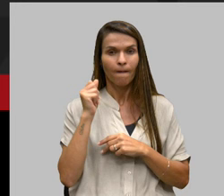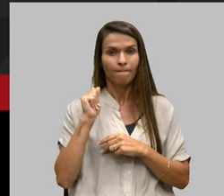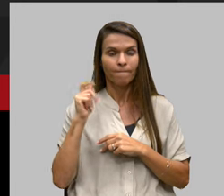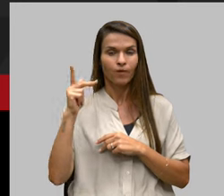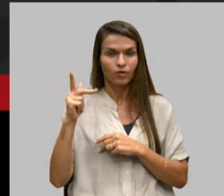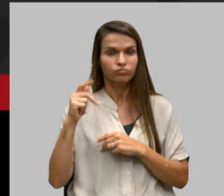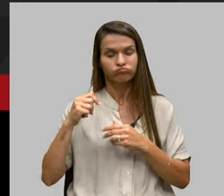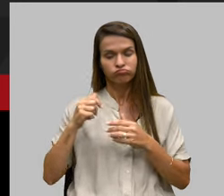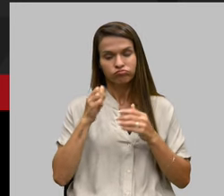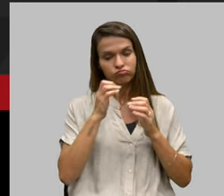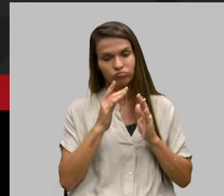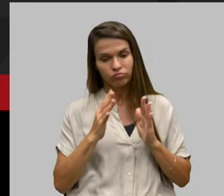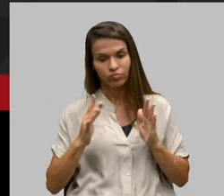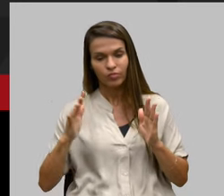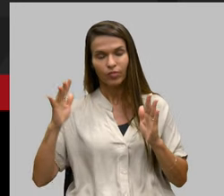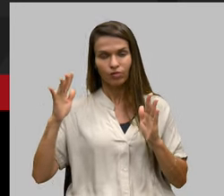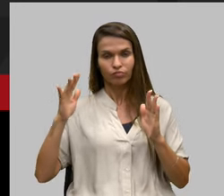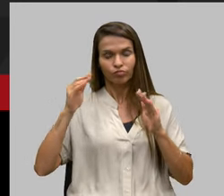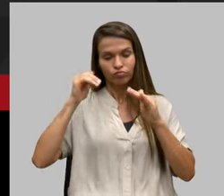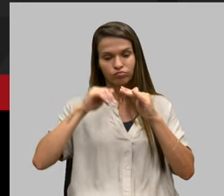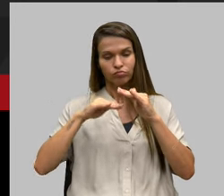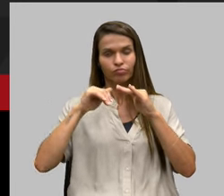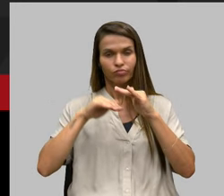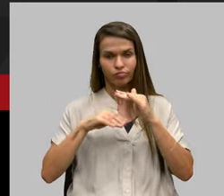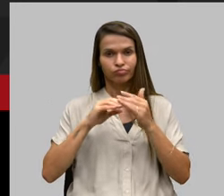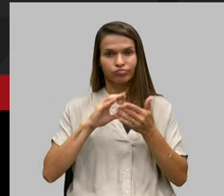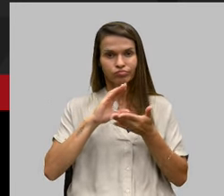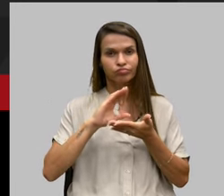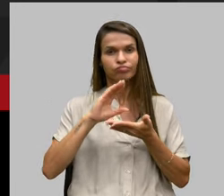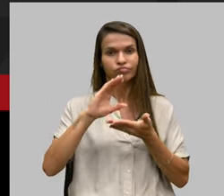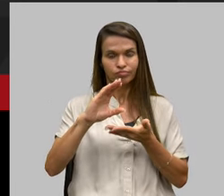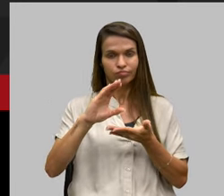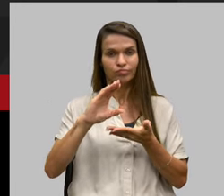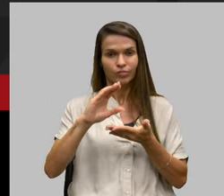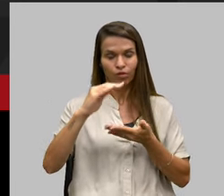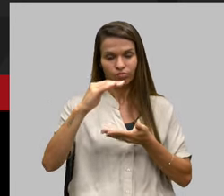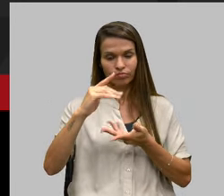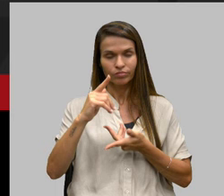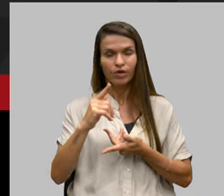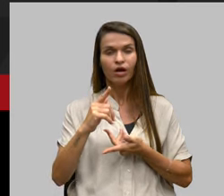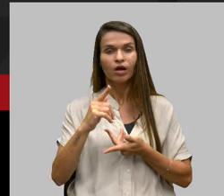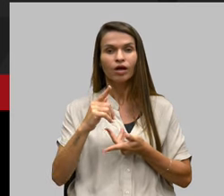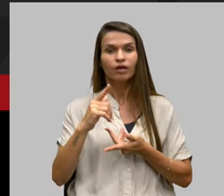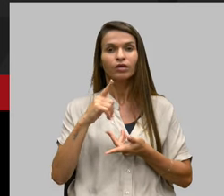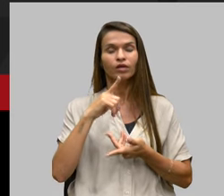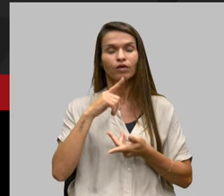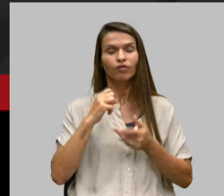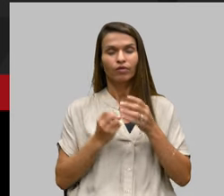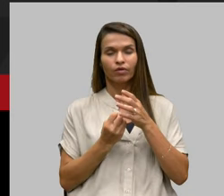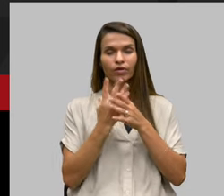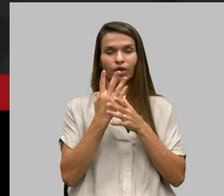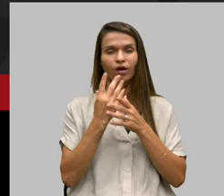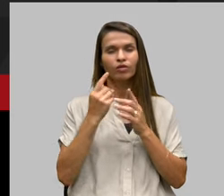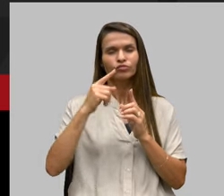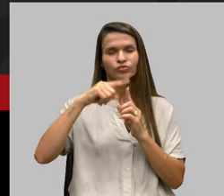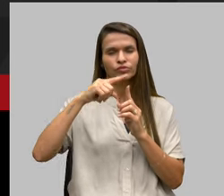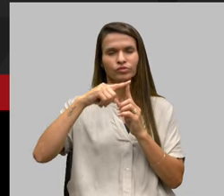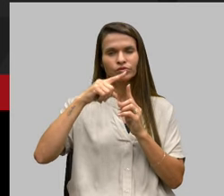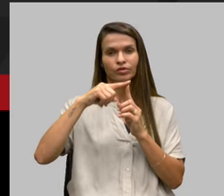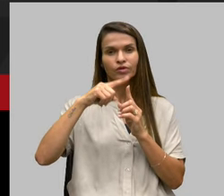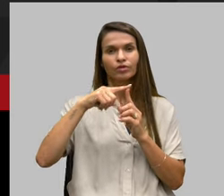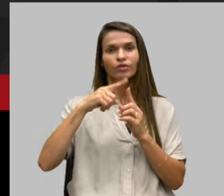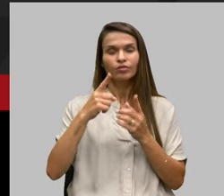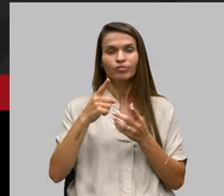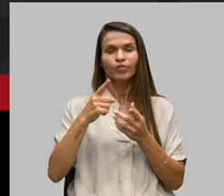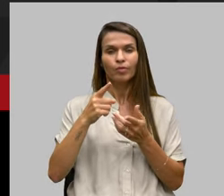pro para um fundo financeiro que vai atuar em regime de caixa enquanto que eu vou criar uma espécie de carência num plano para